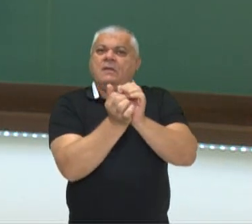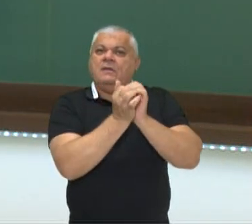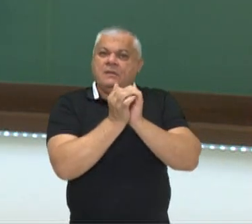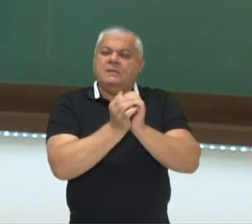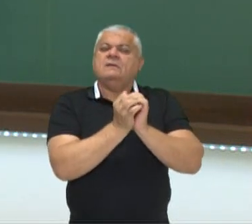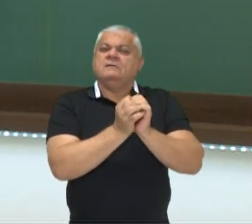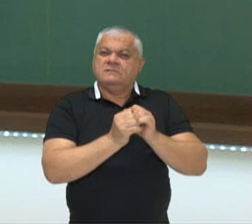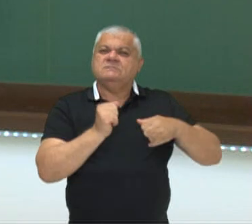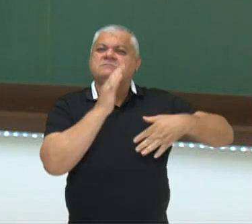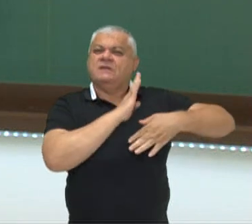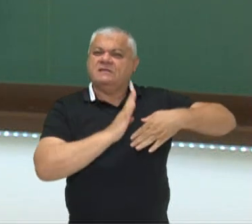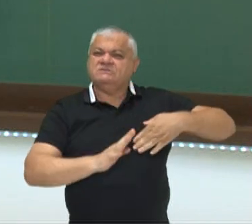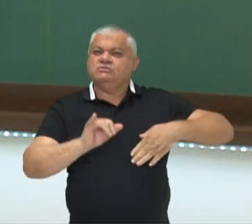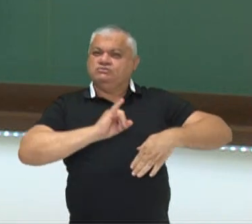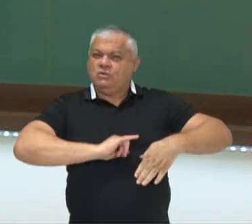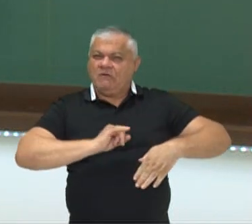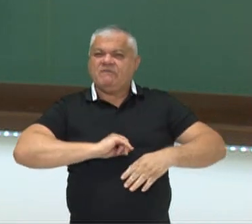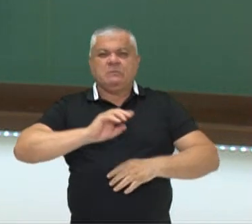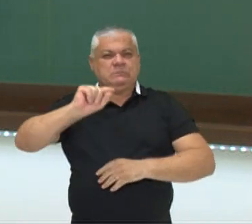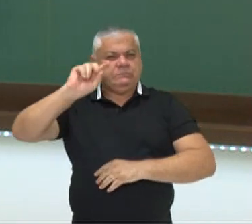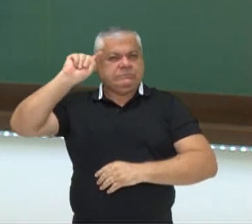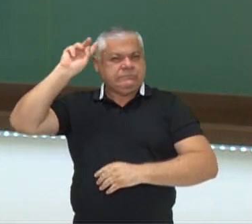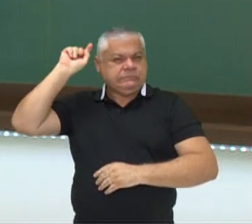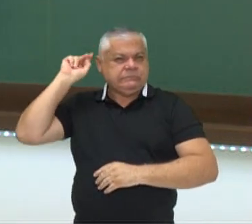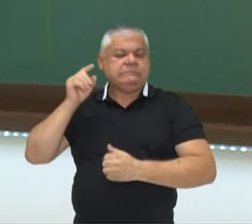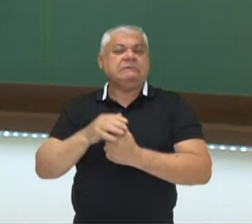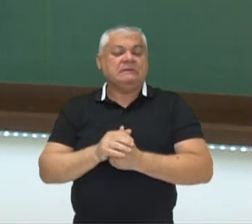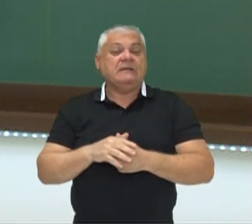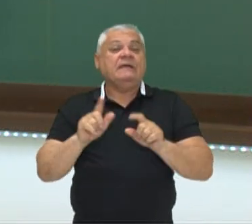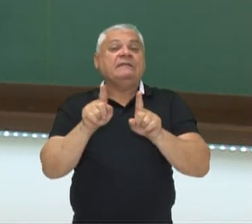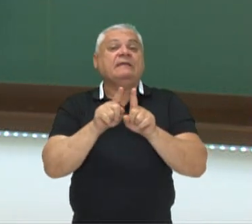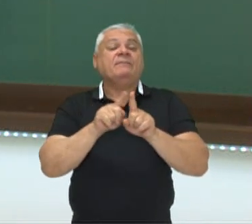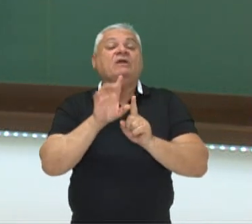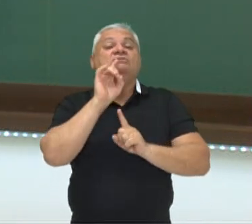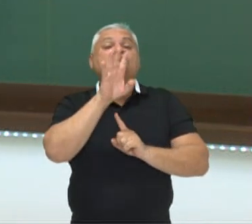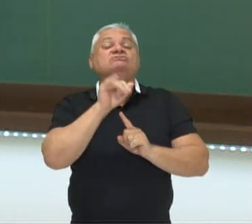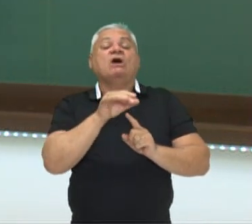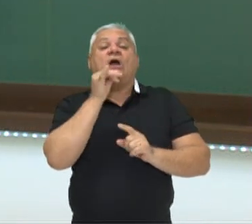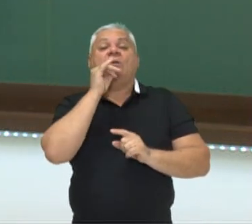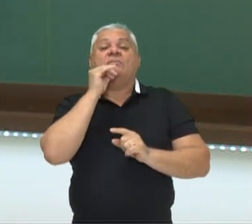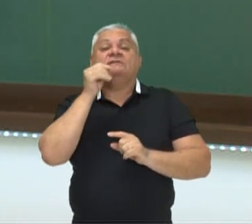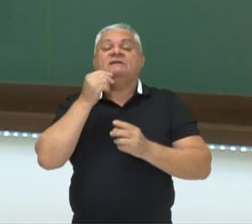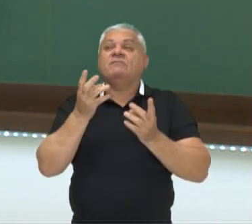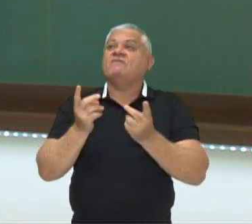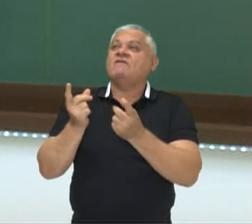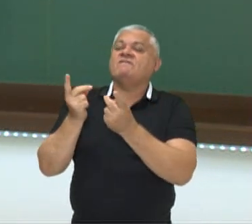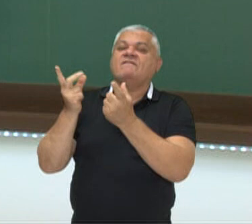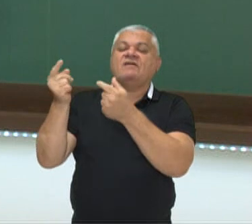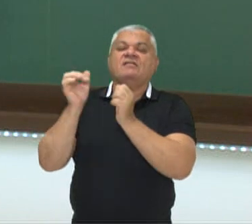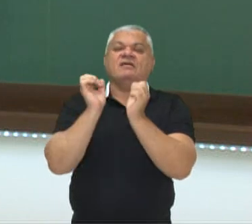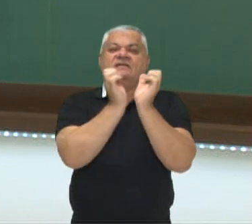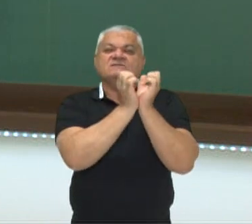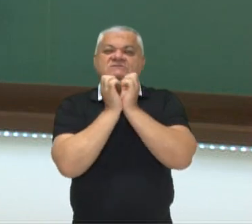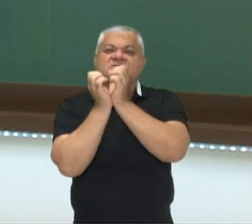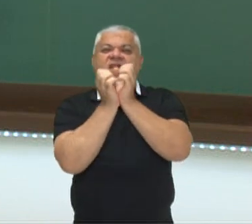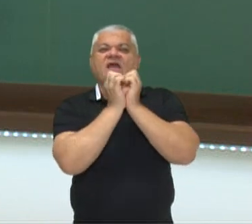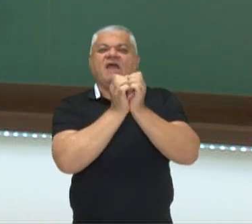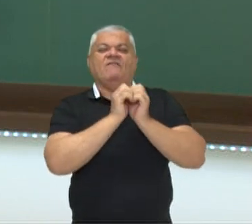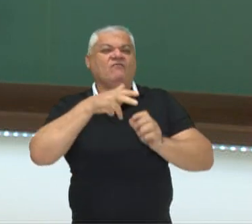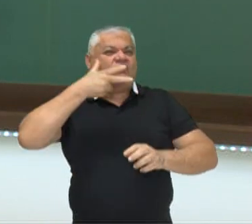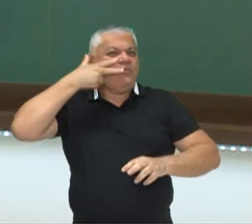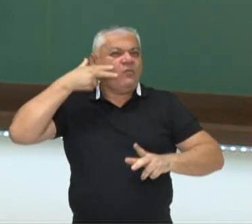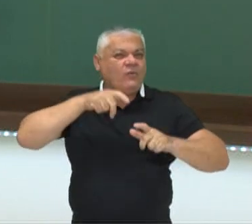altamente exploratório, né, e cruel também. E esses louros desse trabalho, né, dos escravos, dos índios, né, das